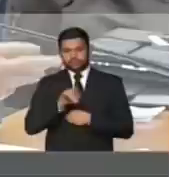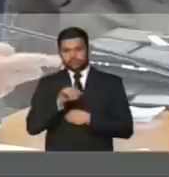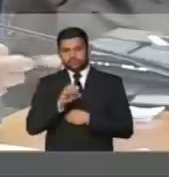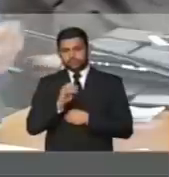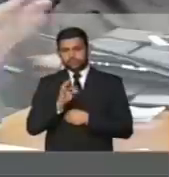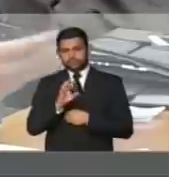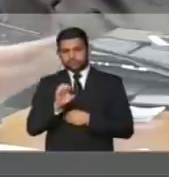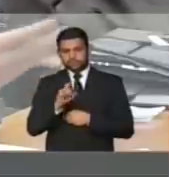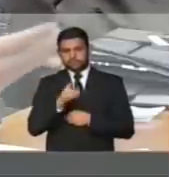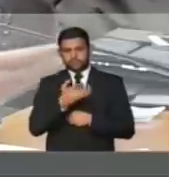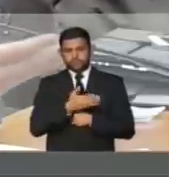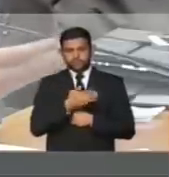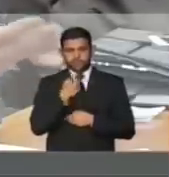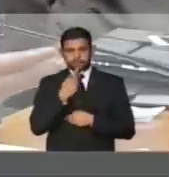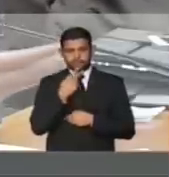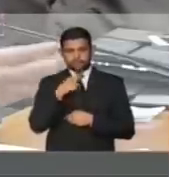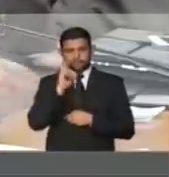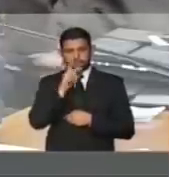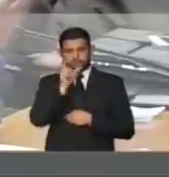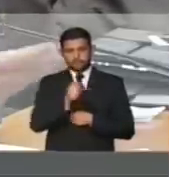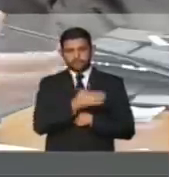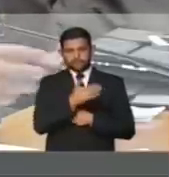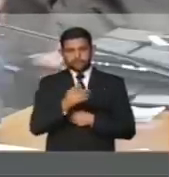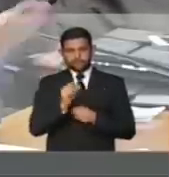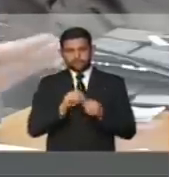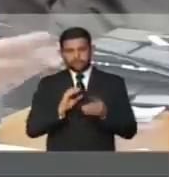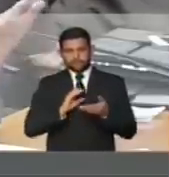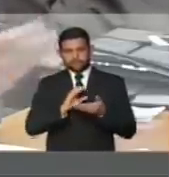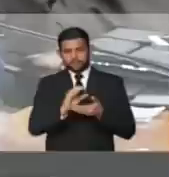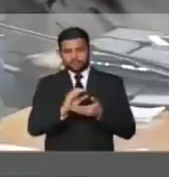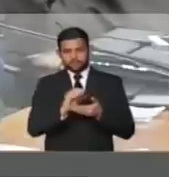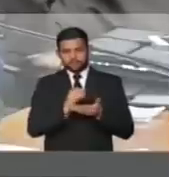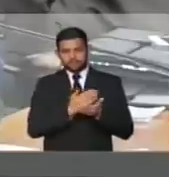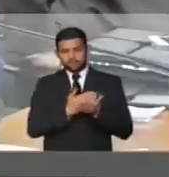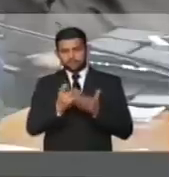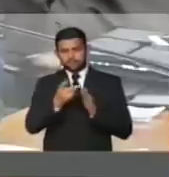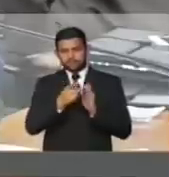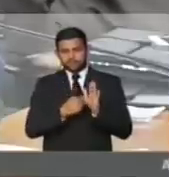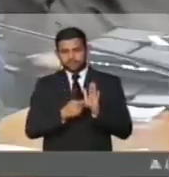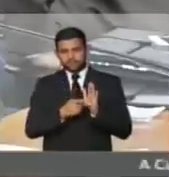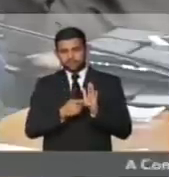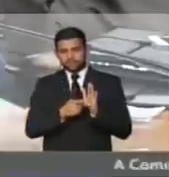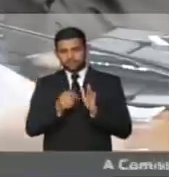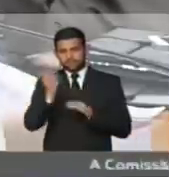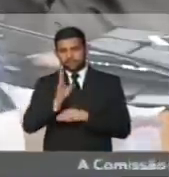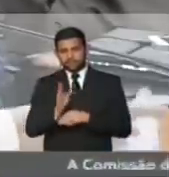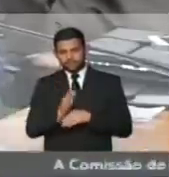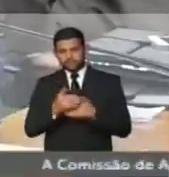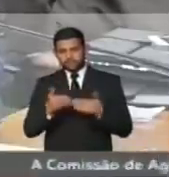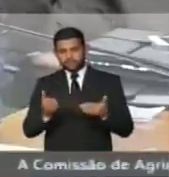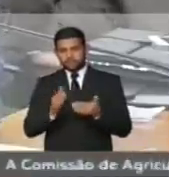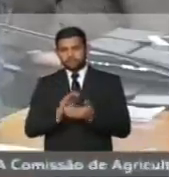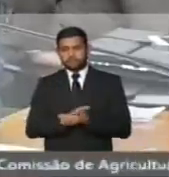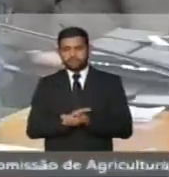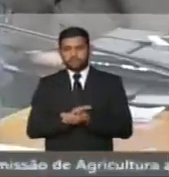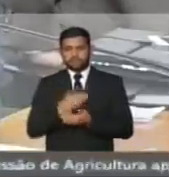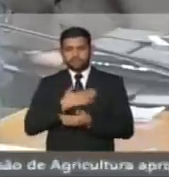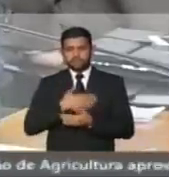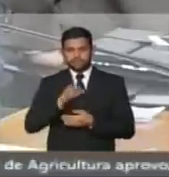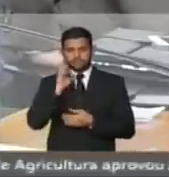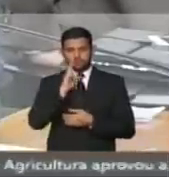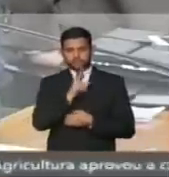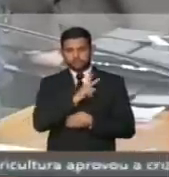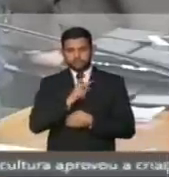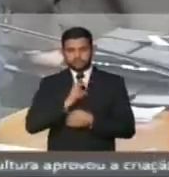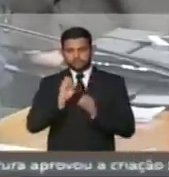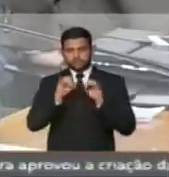Coutinho, e o que diz a Vossa Senhoria, que foi um investidor e um empreendedor num projeto no Brasil. Então, eu gostaria aqui, senhor presidente,